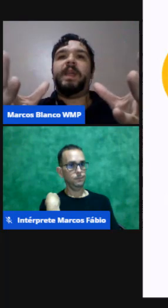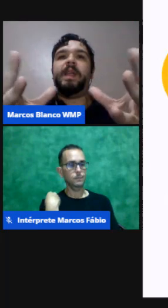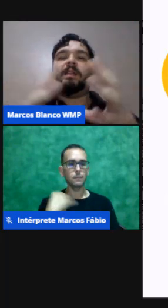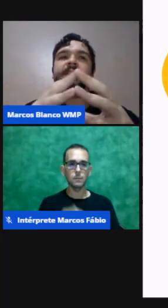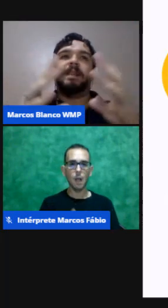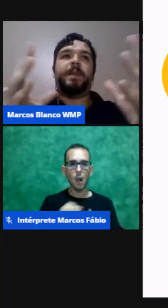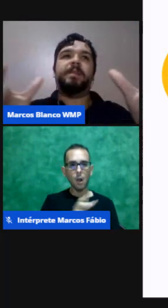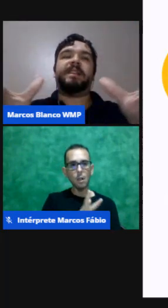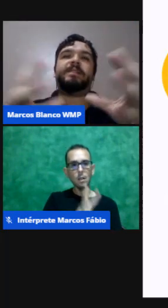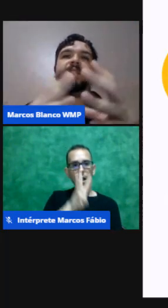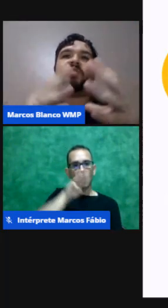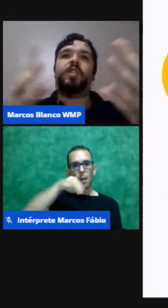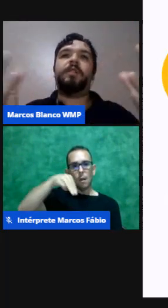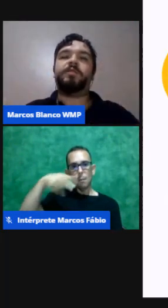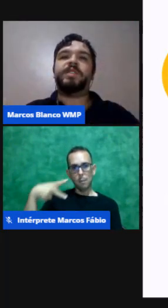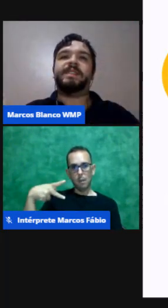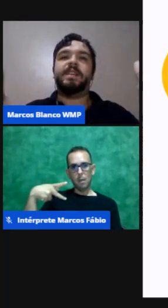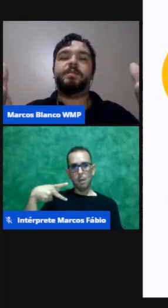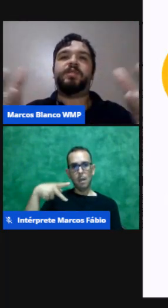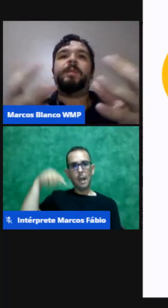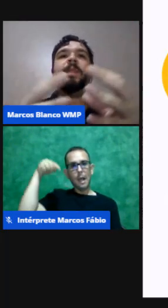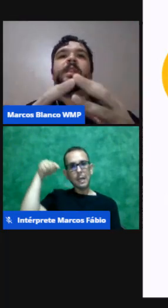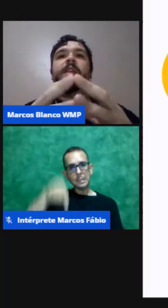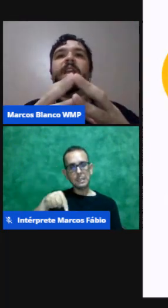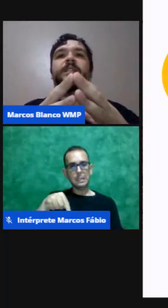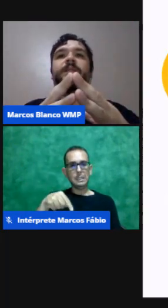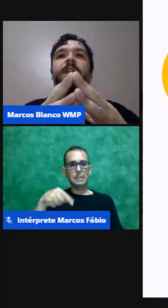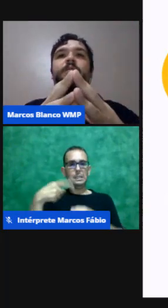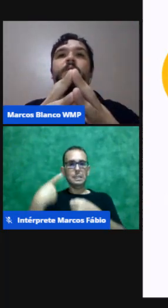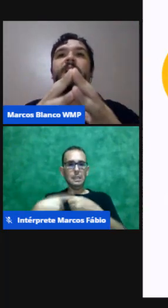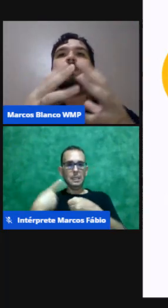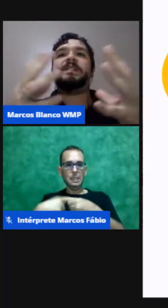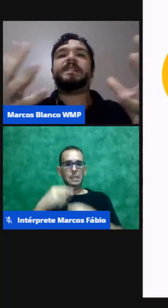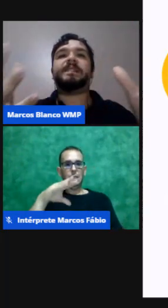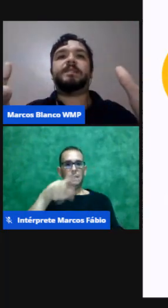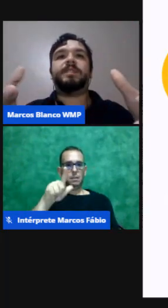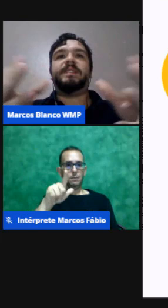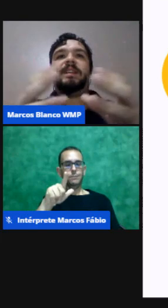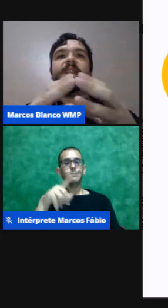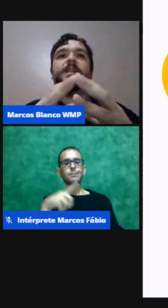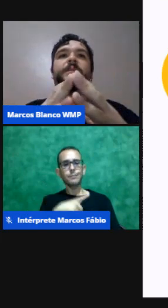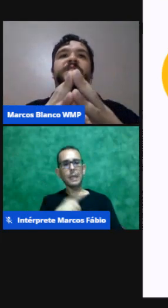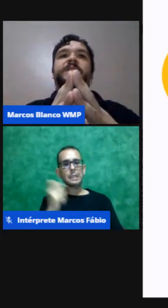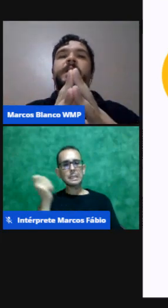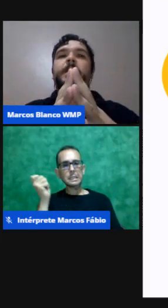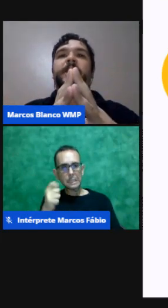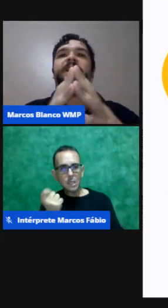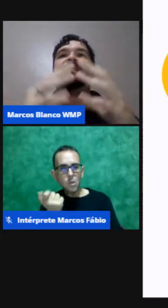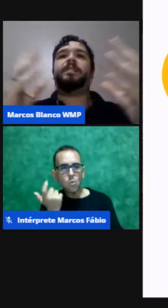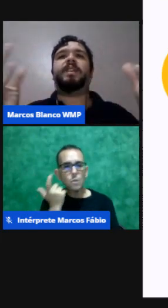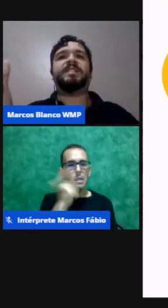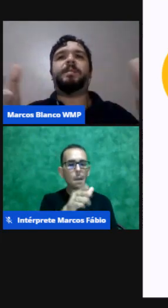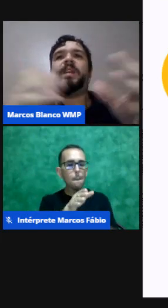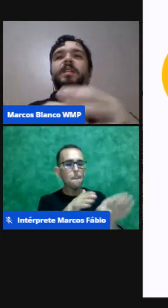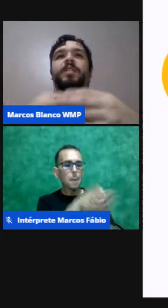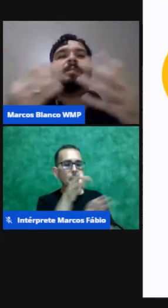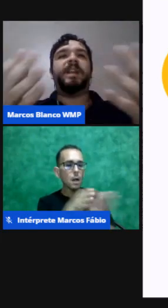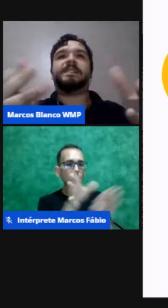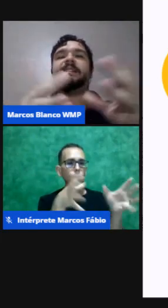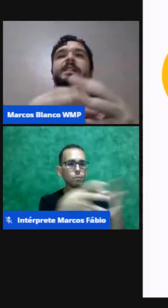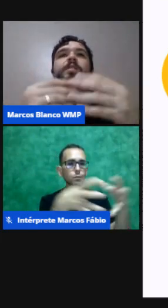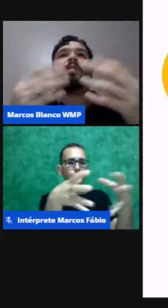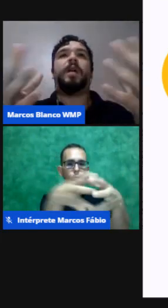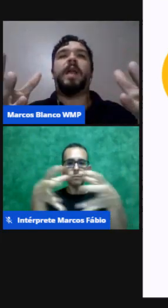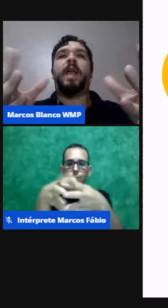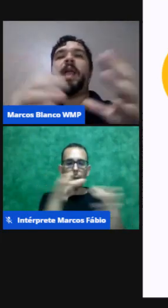O WBP, nessa implementação desses novos municípios, ele vem com a capacitação das equipes para realizar o